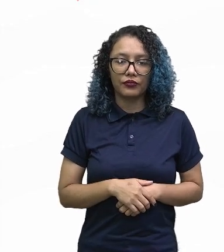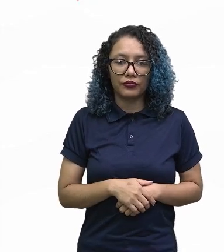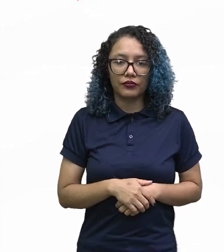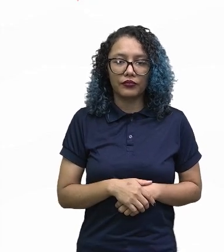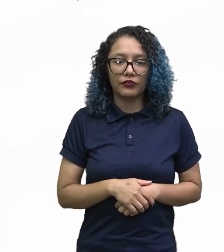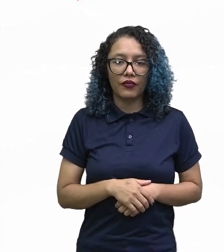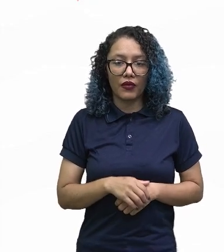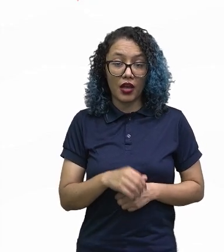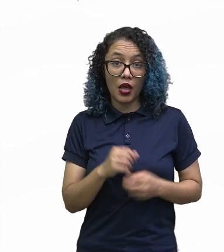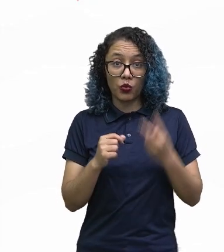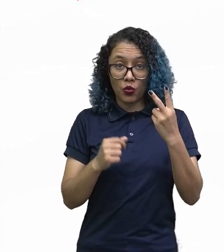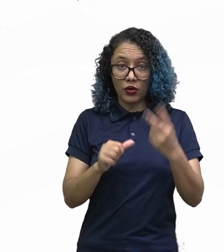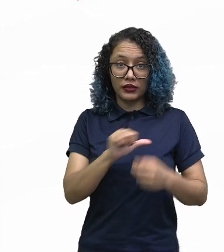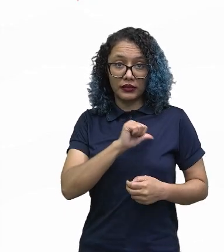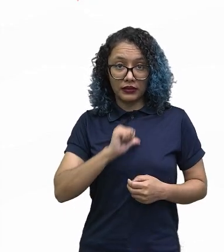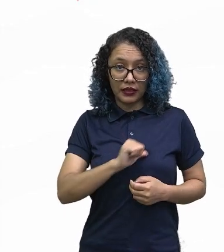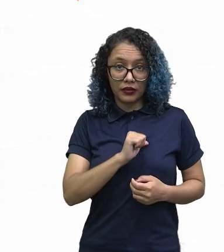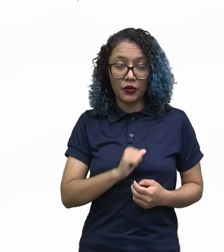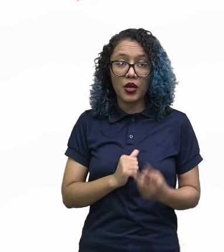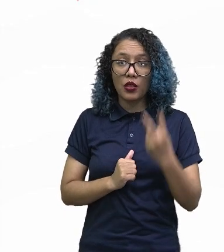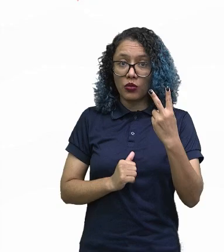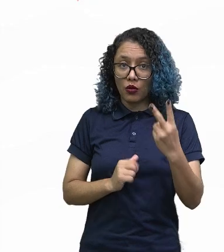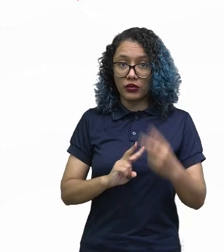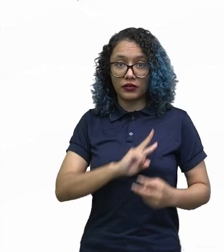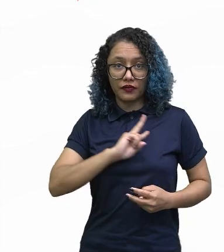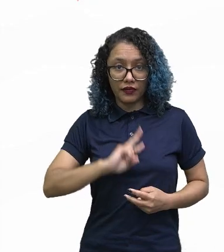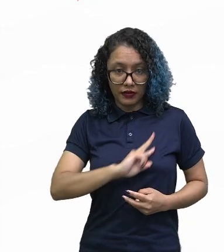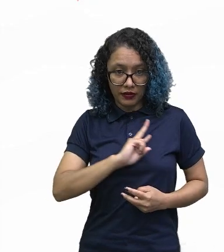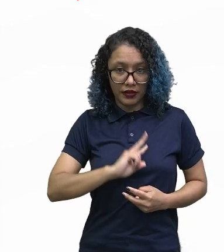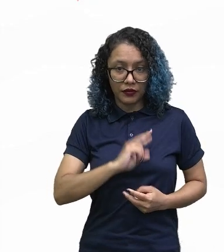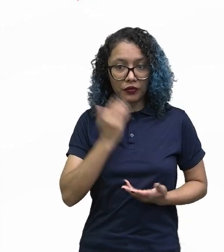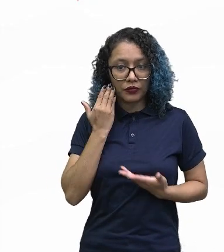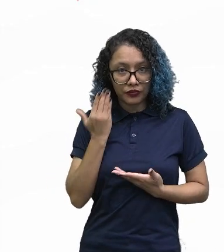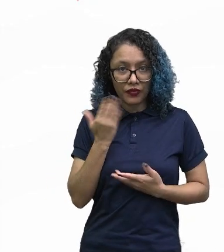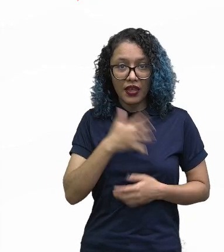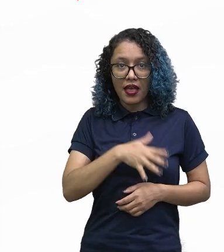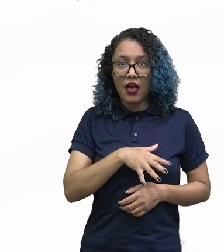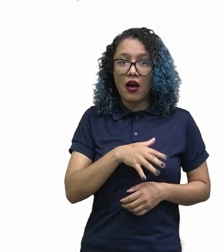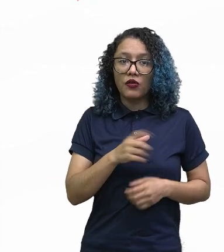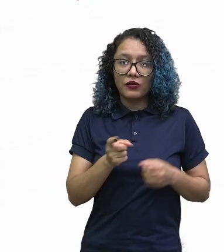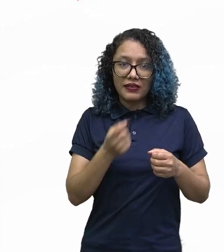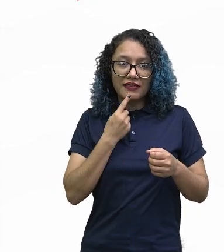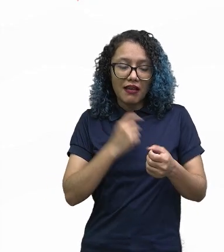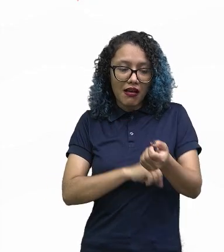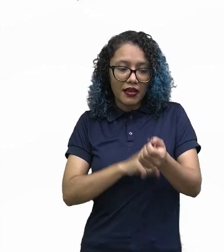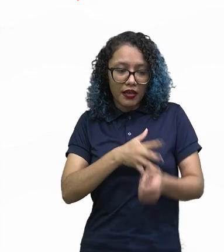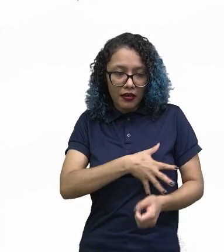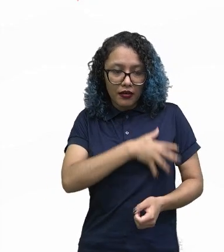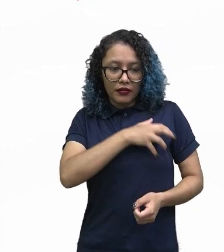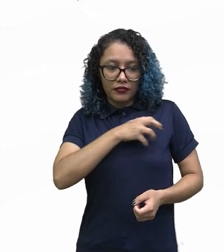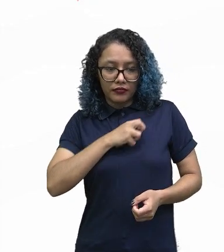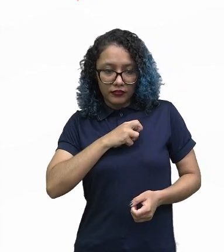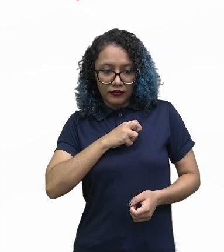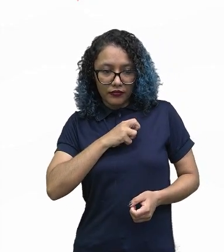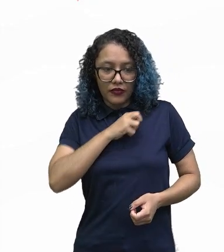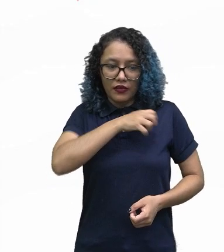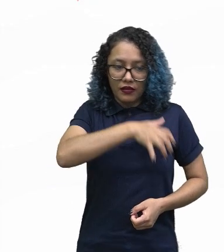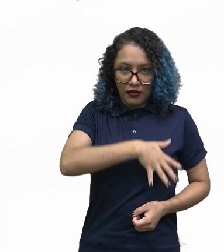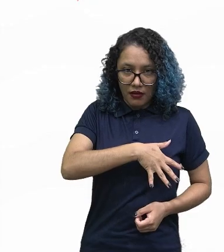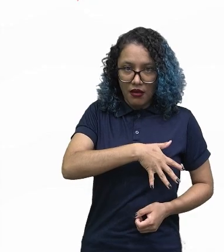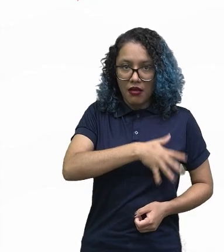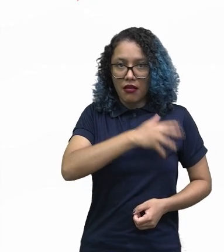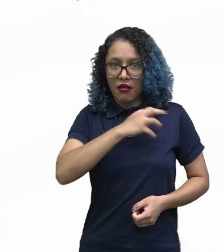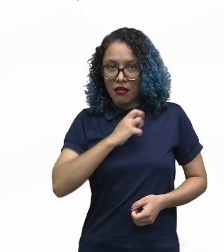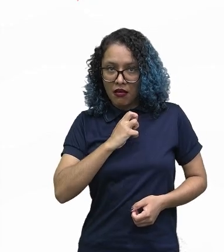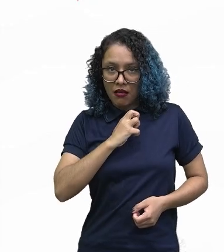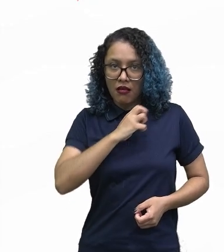2 átrios e 2 ventrículos. É por onde o sangue vai entrar, vai acontecer ali essa movimentação, né, o